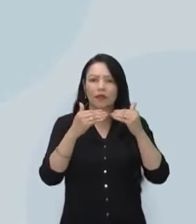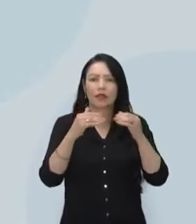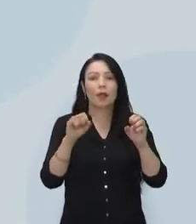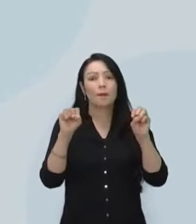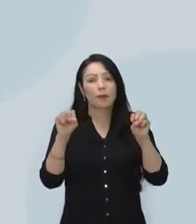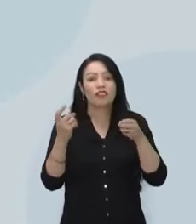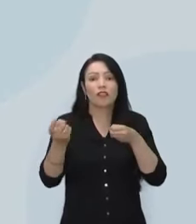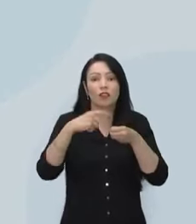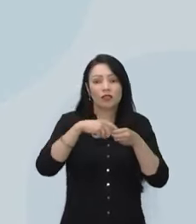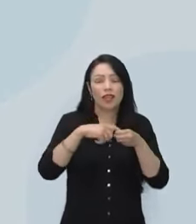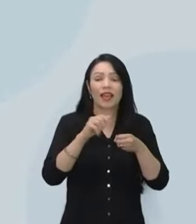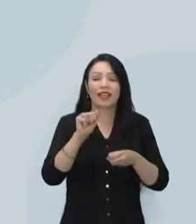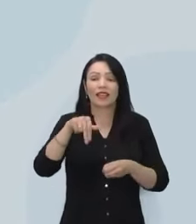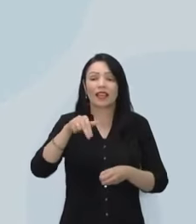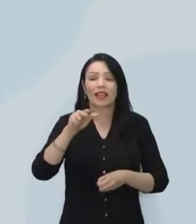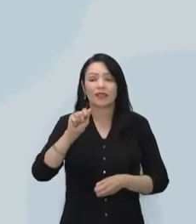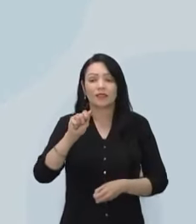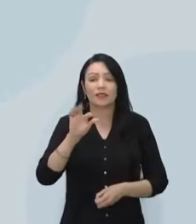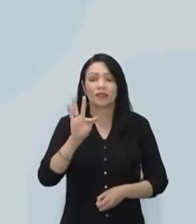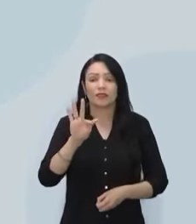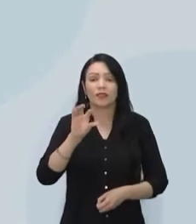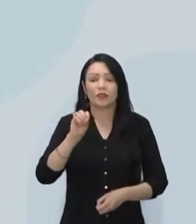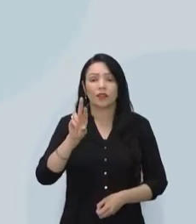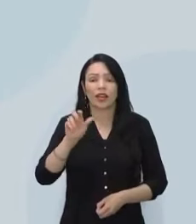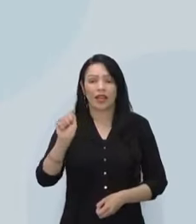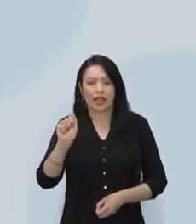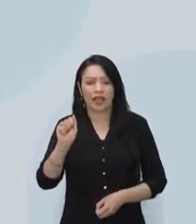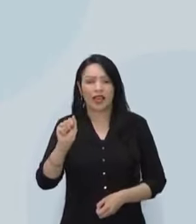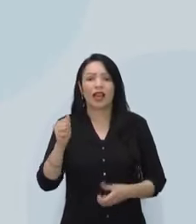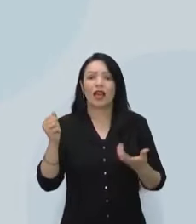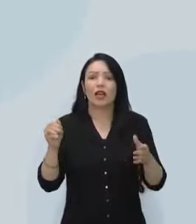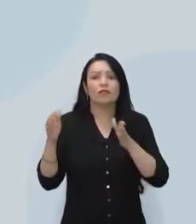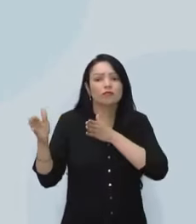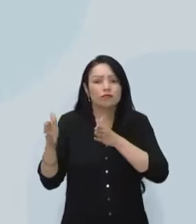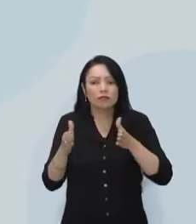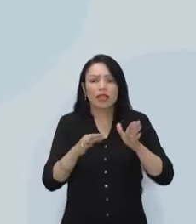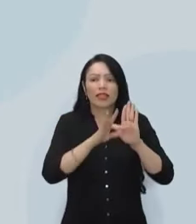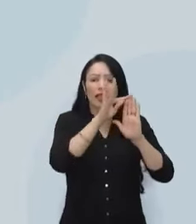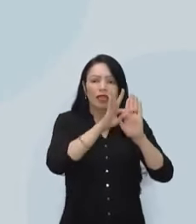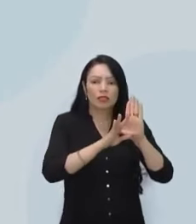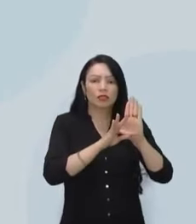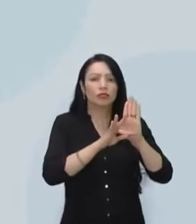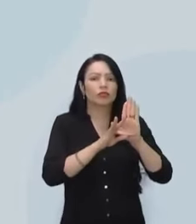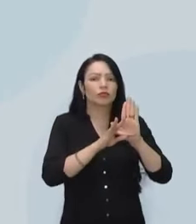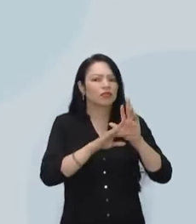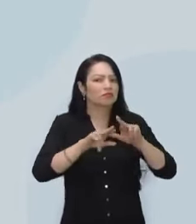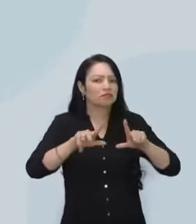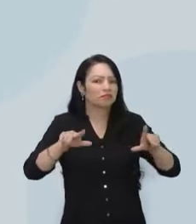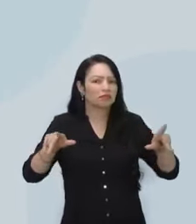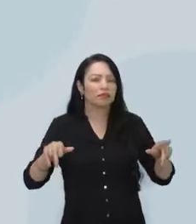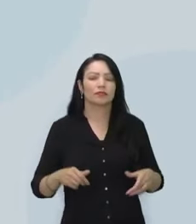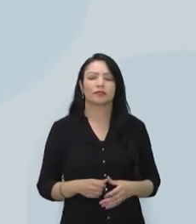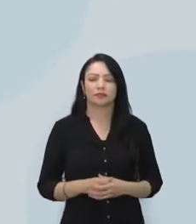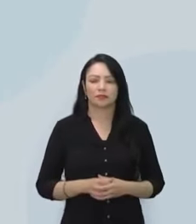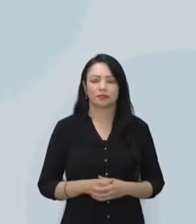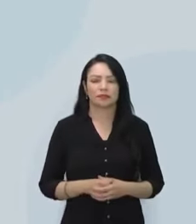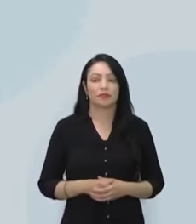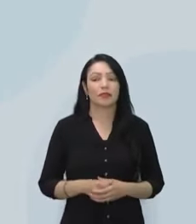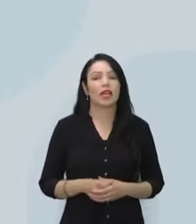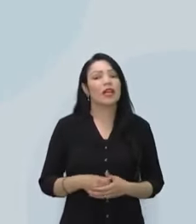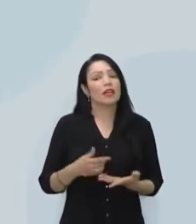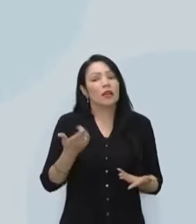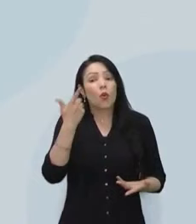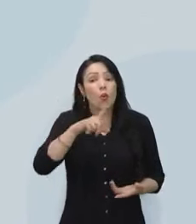retomadas anafóricas, catáforas, uso de organizadores textuais e de coesivos e etc. O índice de acerto foi